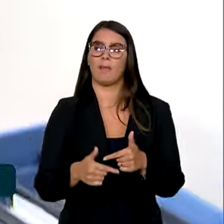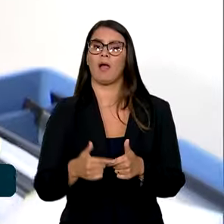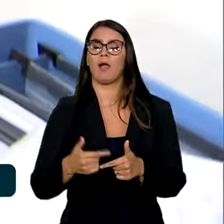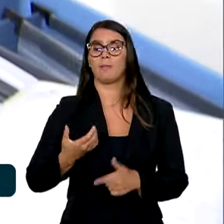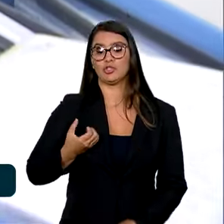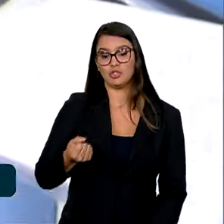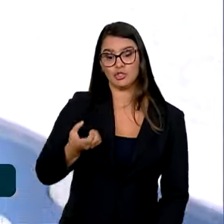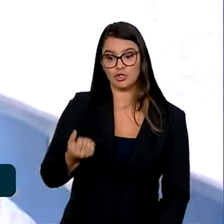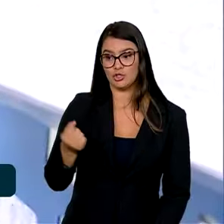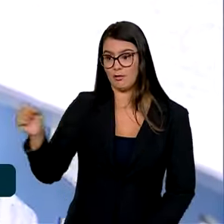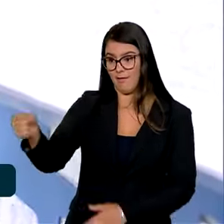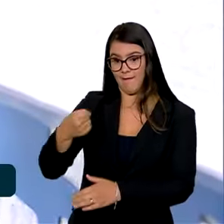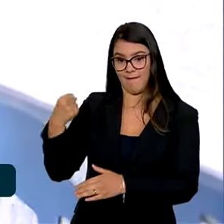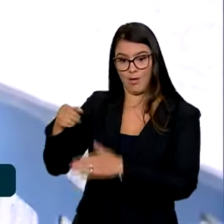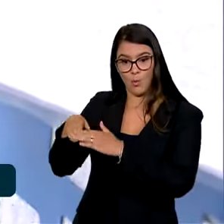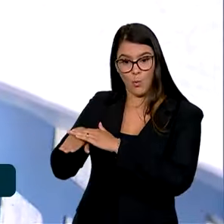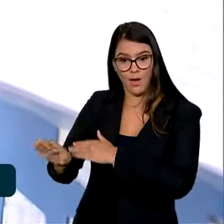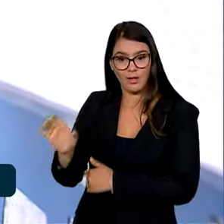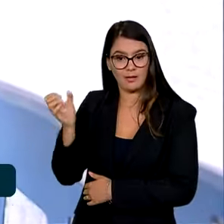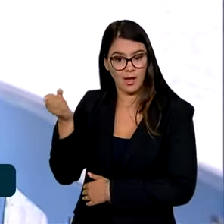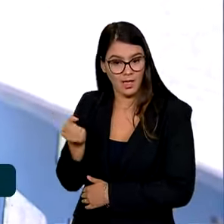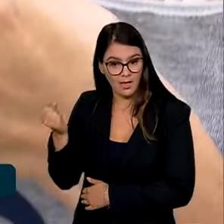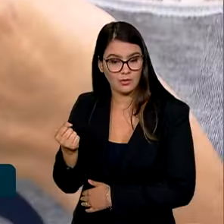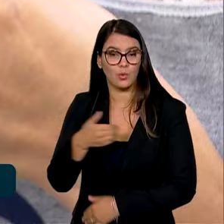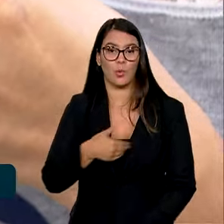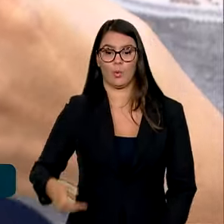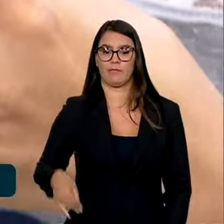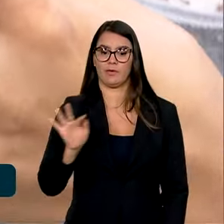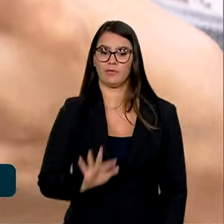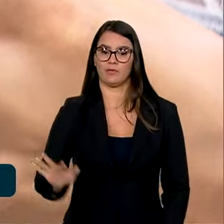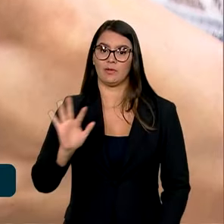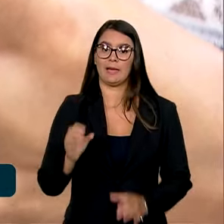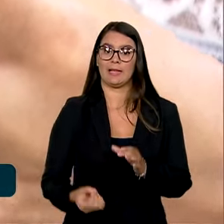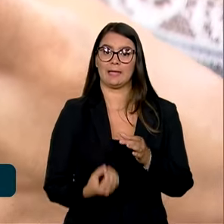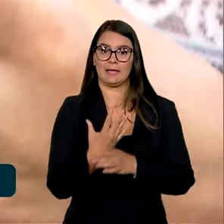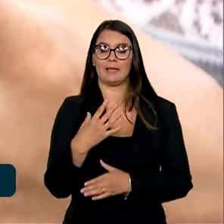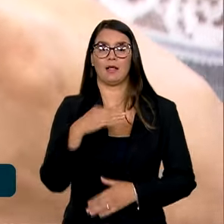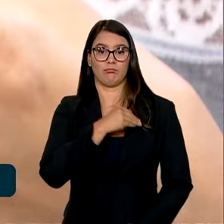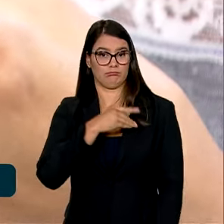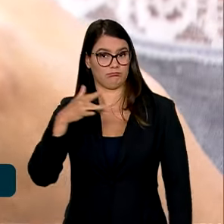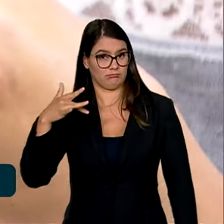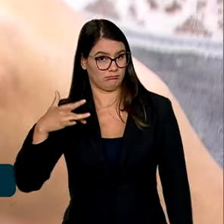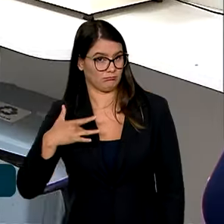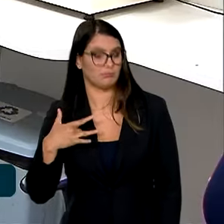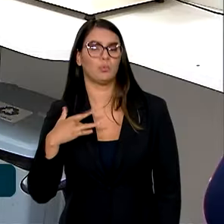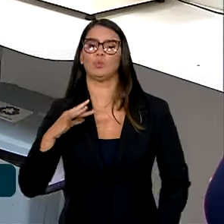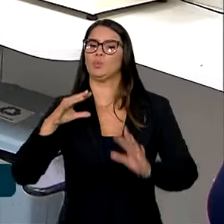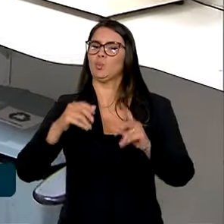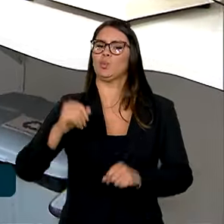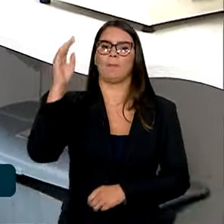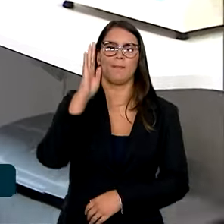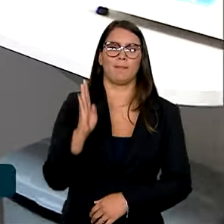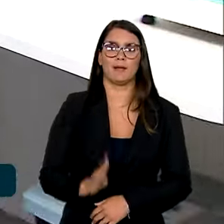retirar e armazenar o leite, o governo federal está construindo nas unidades básicas de saúde de todo o